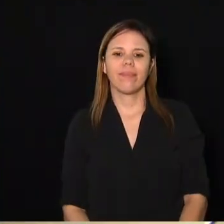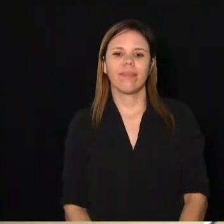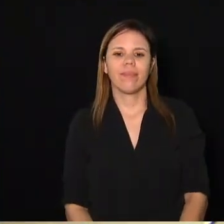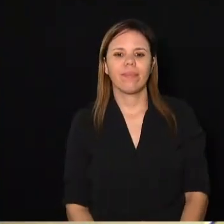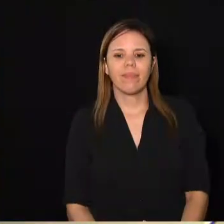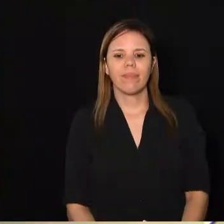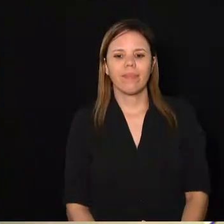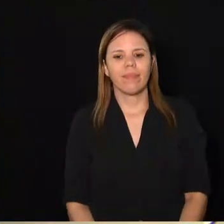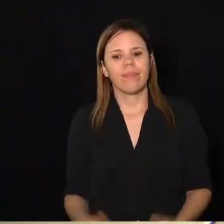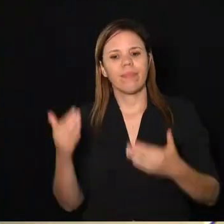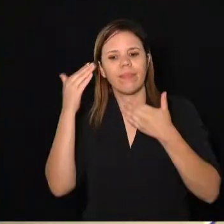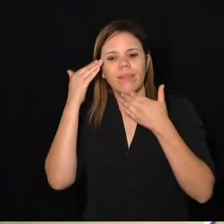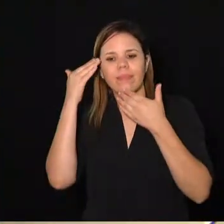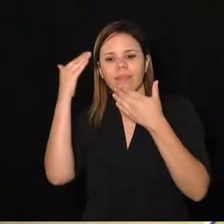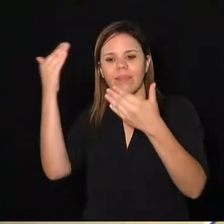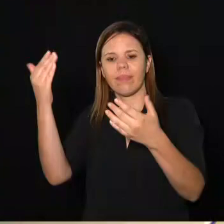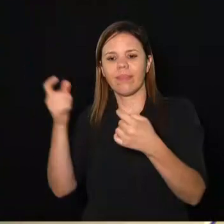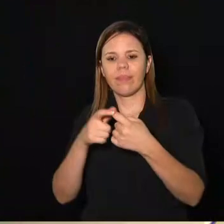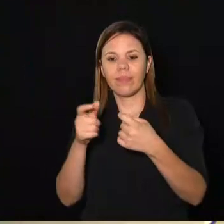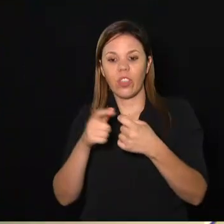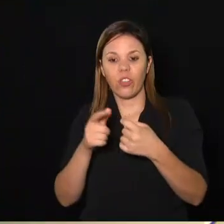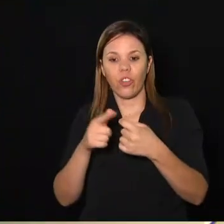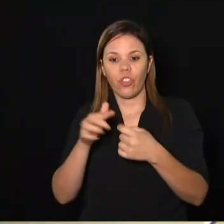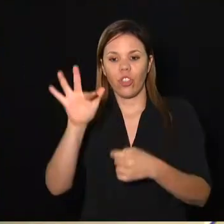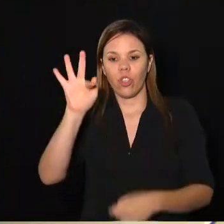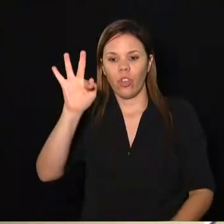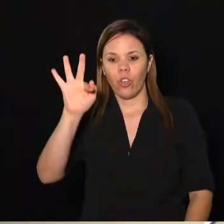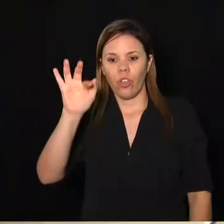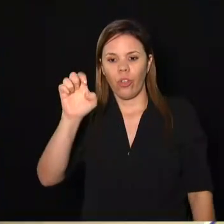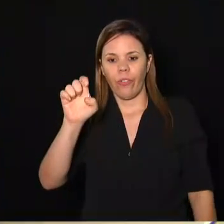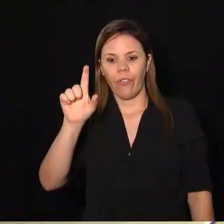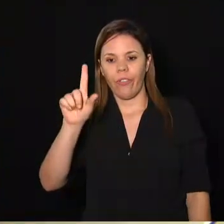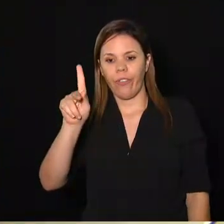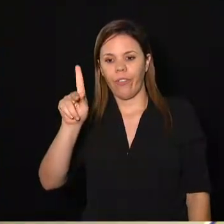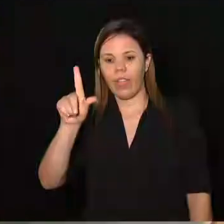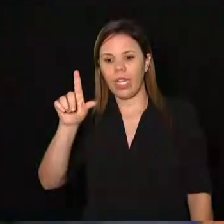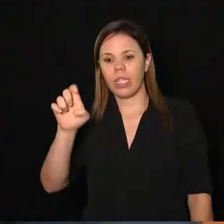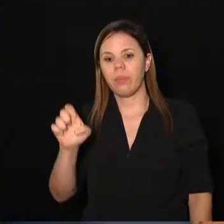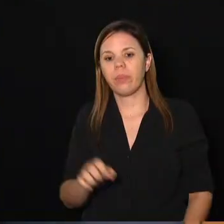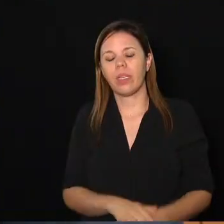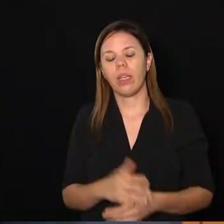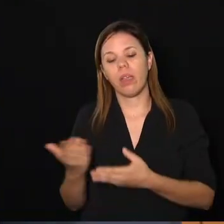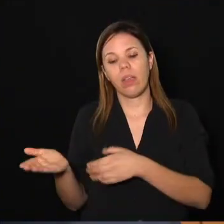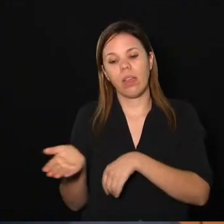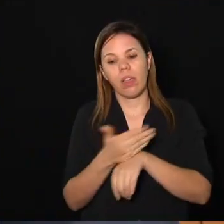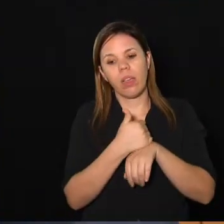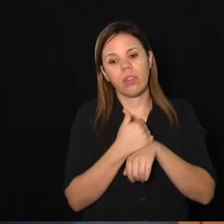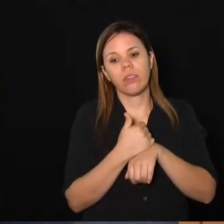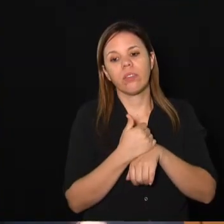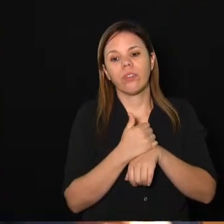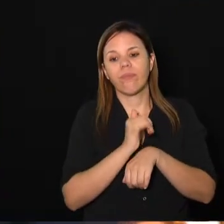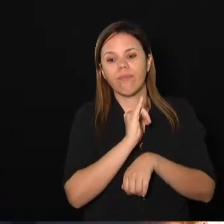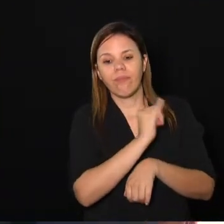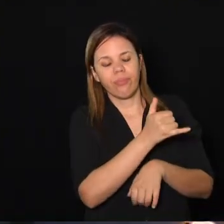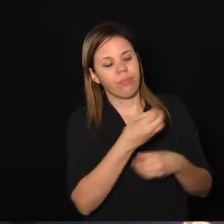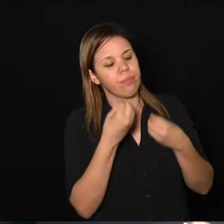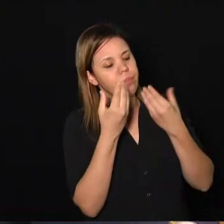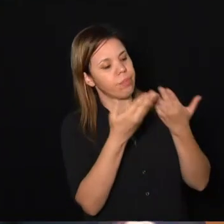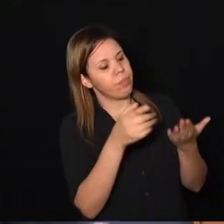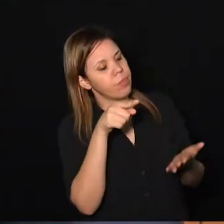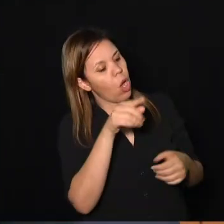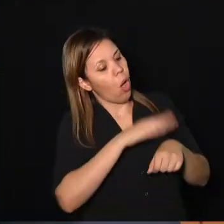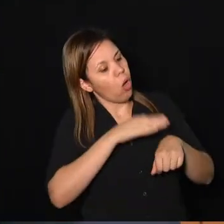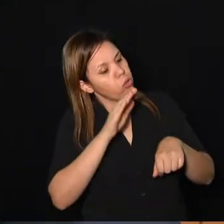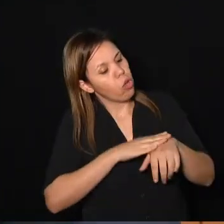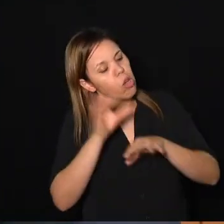muito obrigado doutor Felipe antes de passar a palavra ao autor do